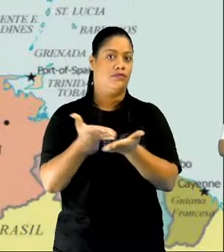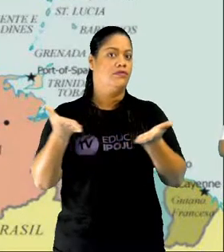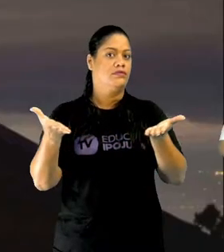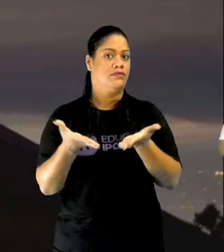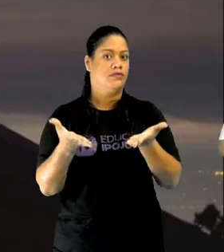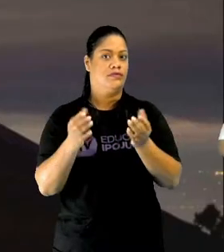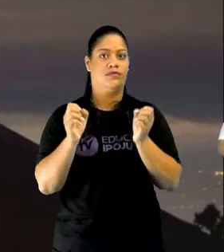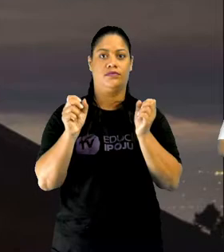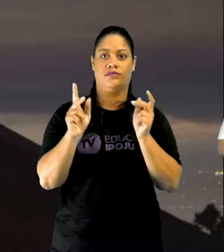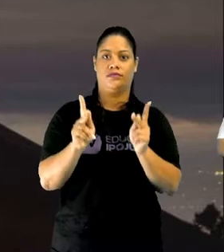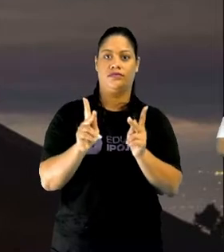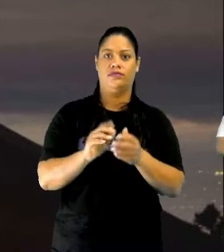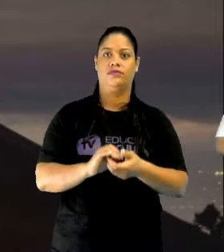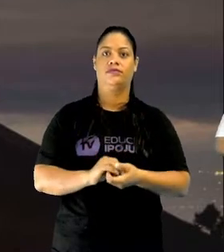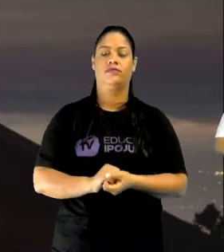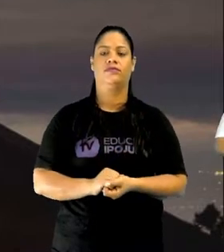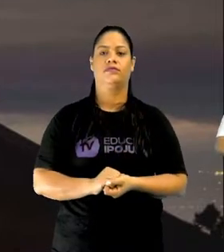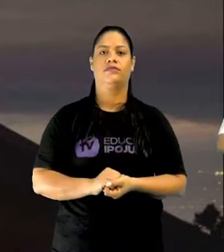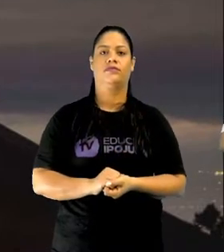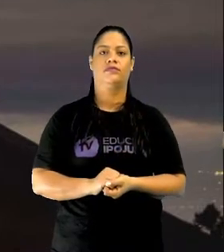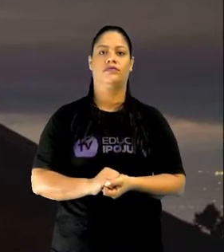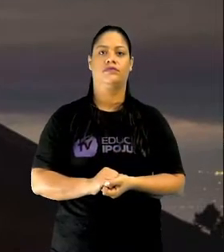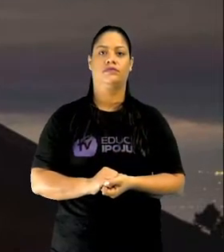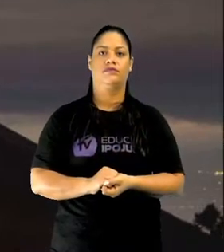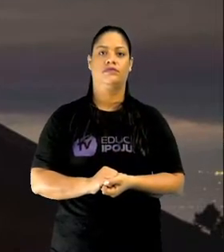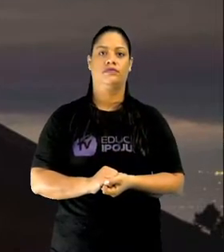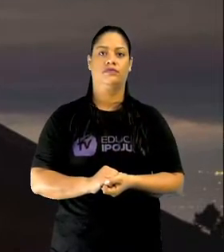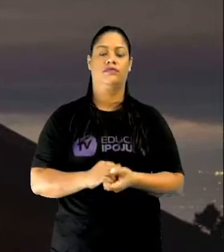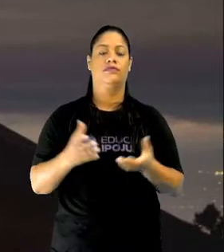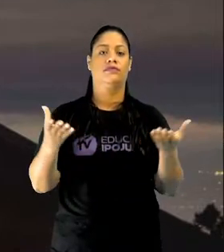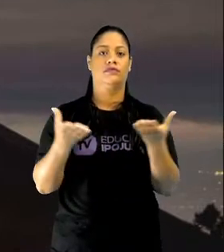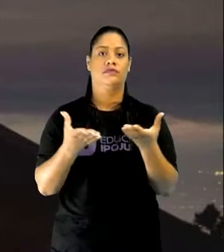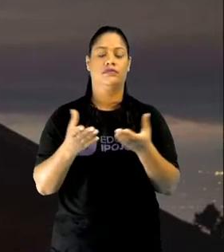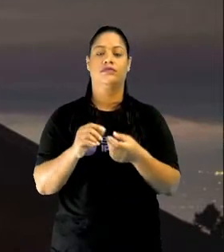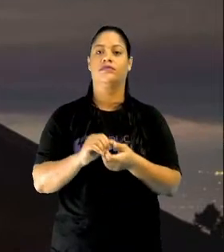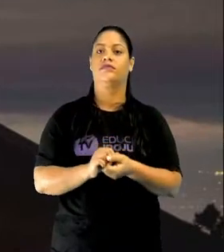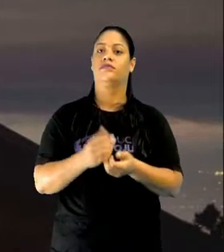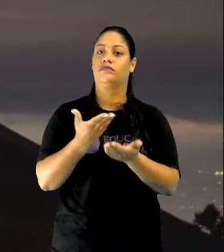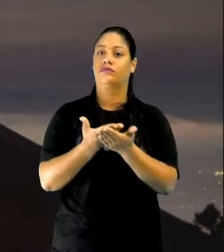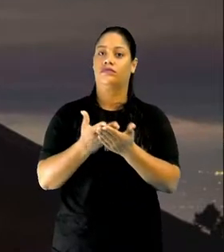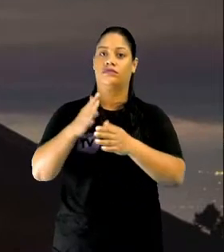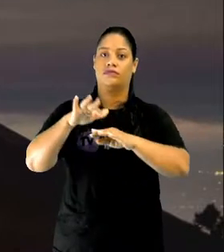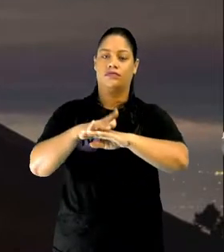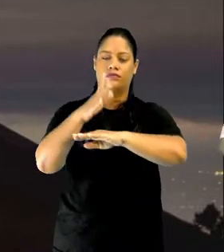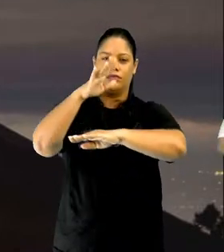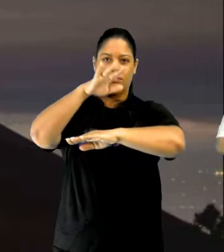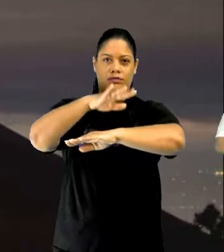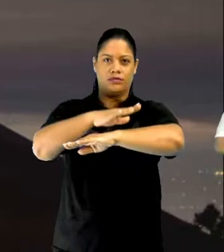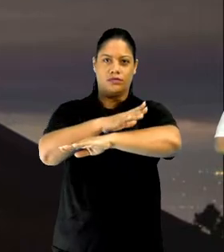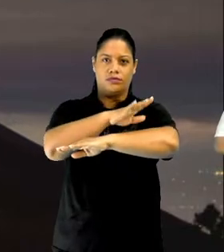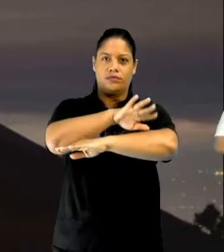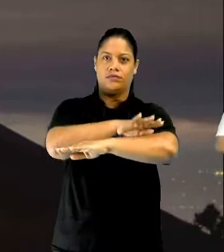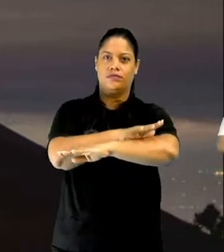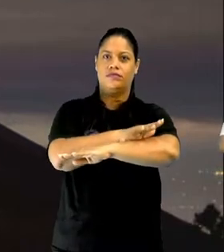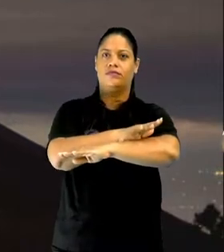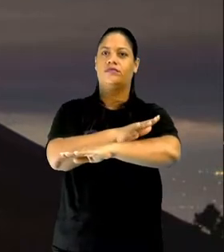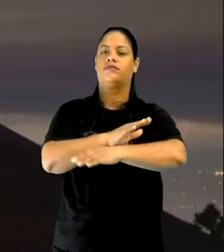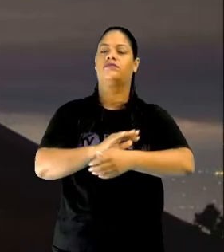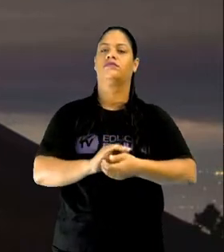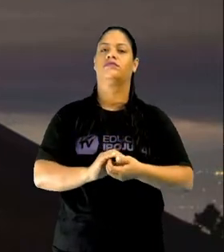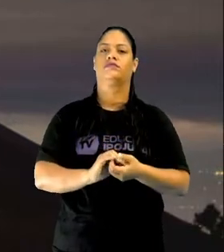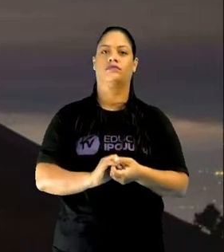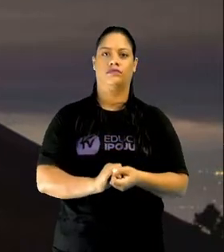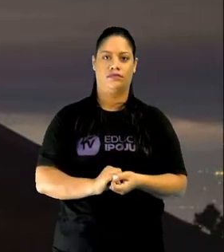hoje, ok? Vamos lá. A gente vai falar um pouquinho agora do relevo. O relevo da América